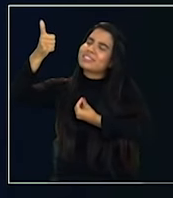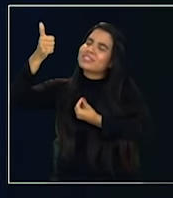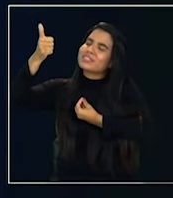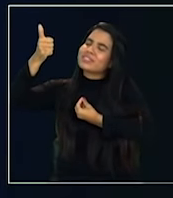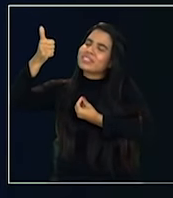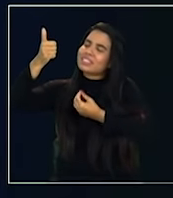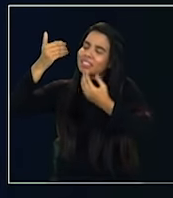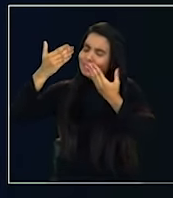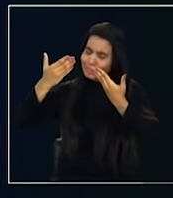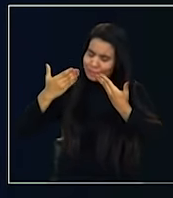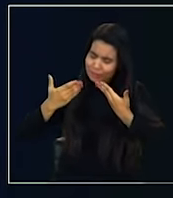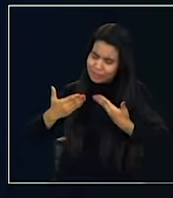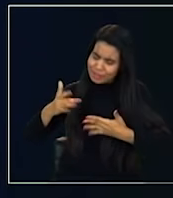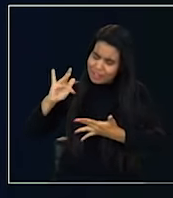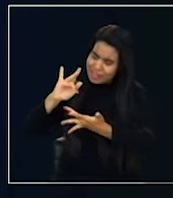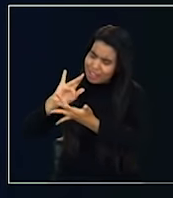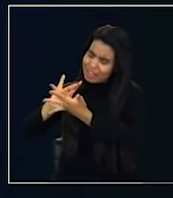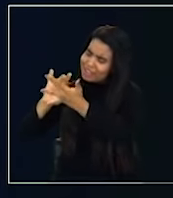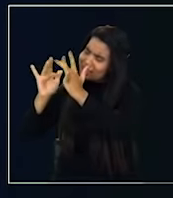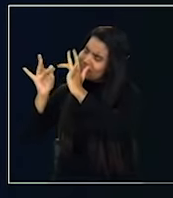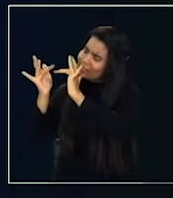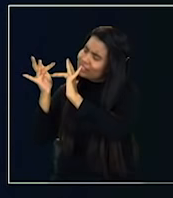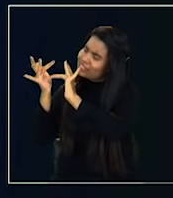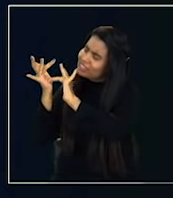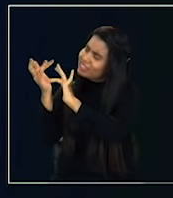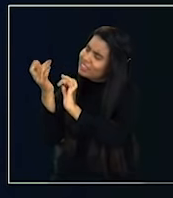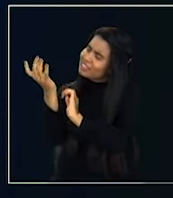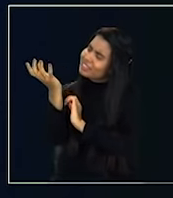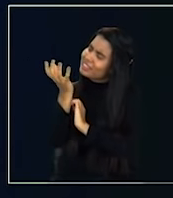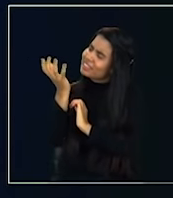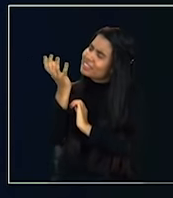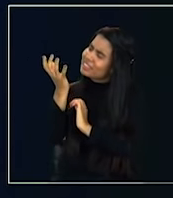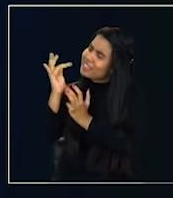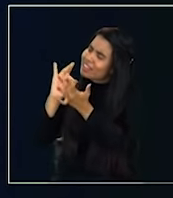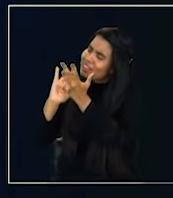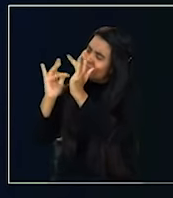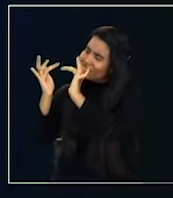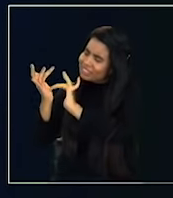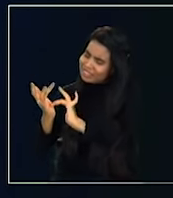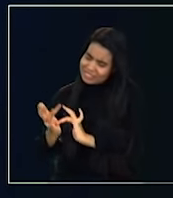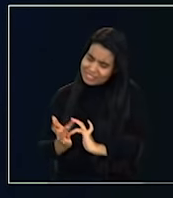prover. Jesus, eu quero a Ti.